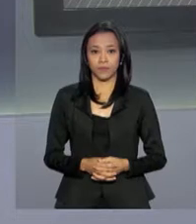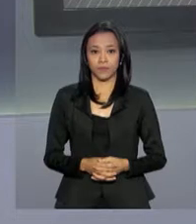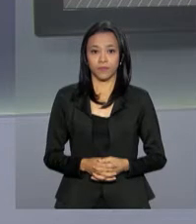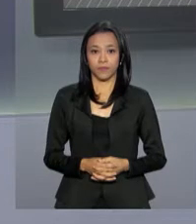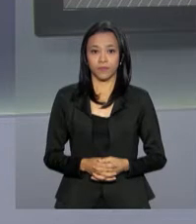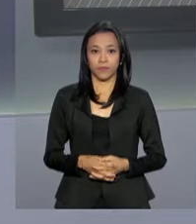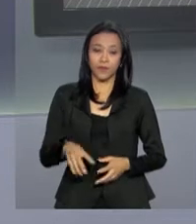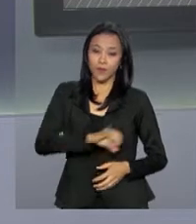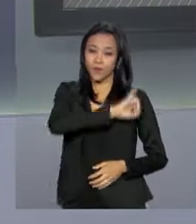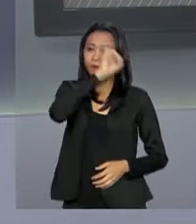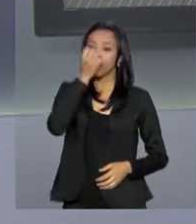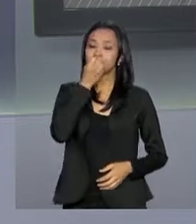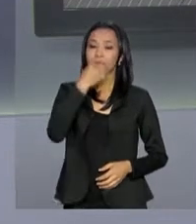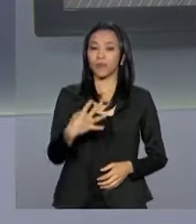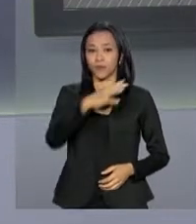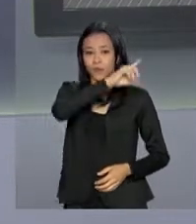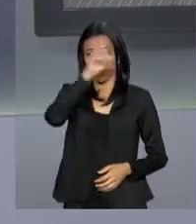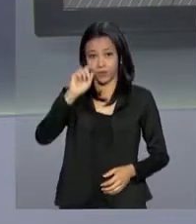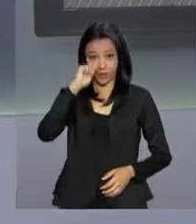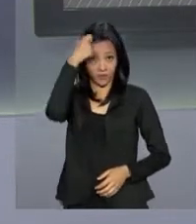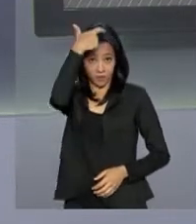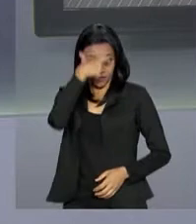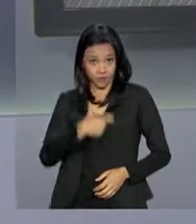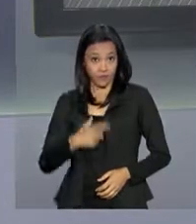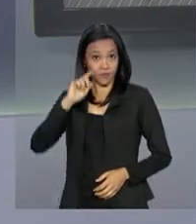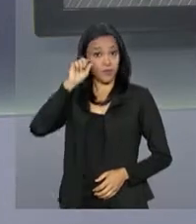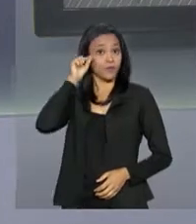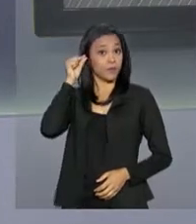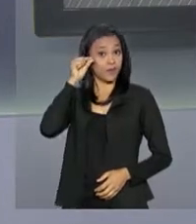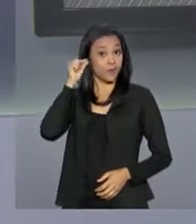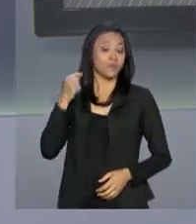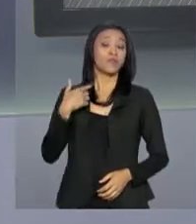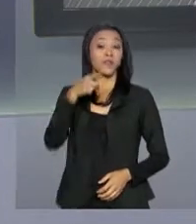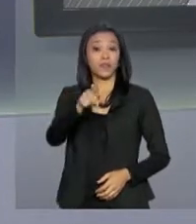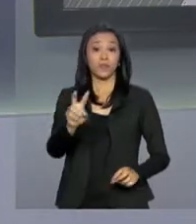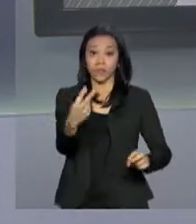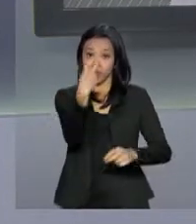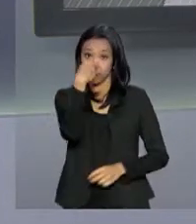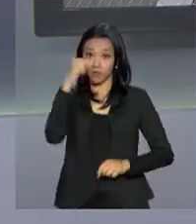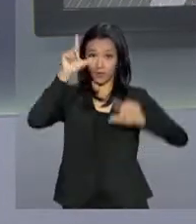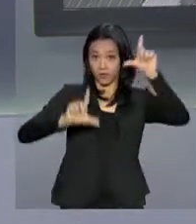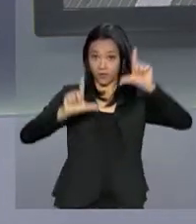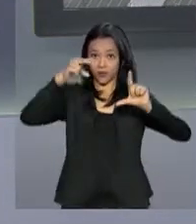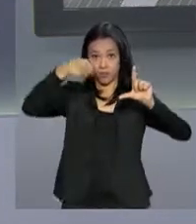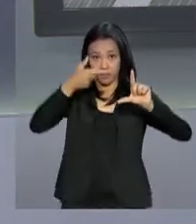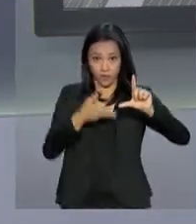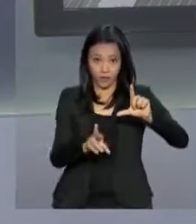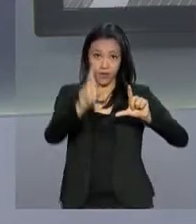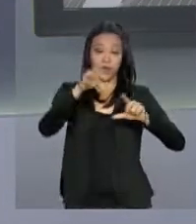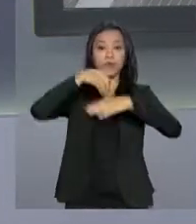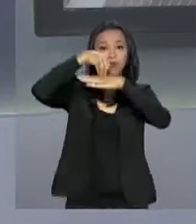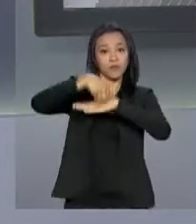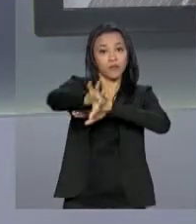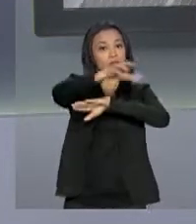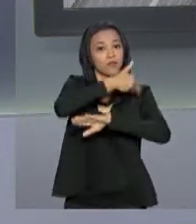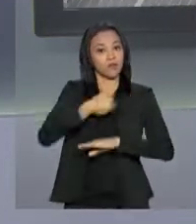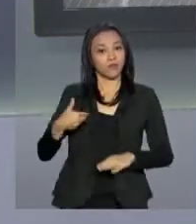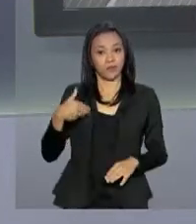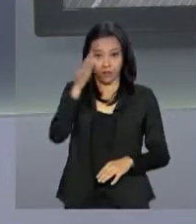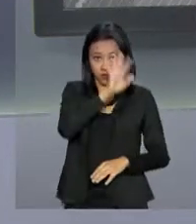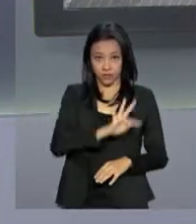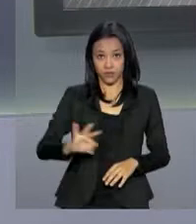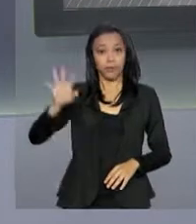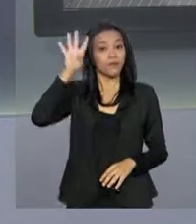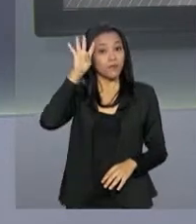olá bom dia sou taisa dias e você acompanha a partir de agora o repórter nbr com as notícias do governo federal desta